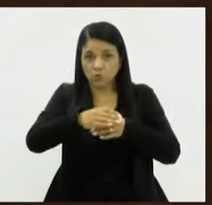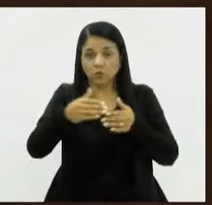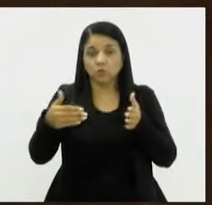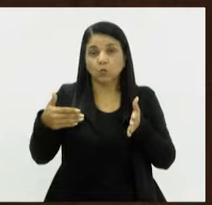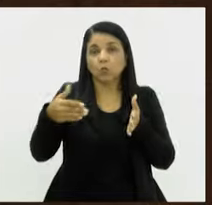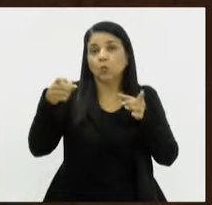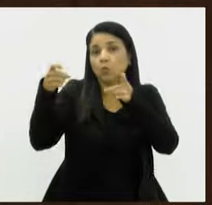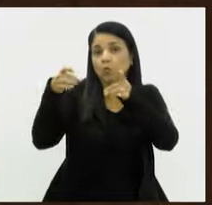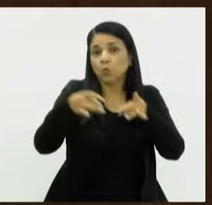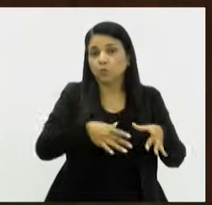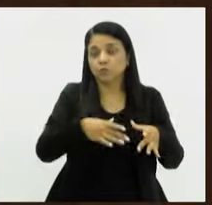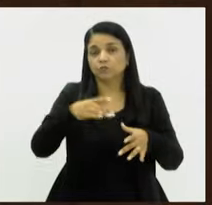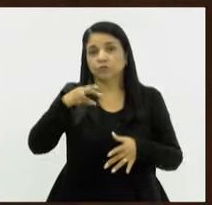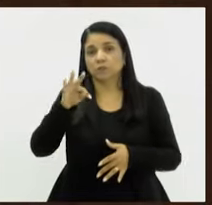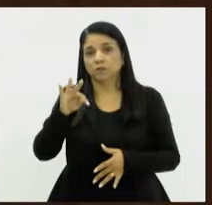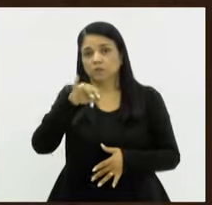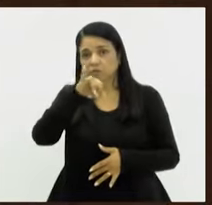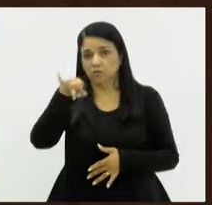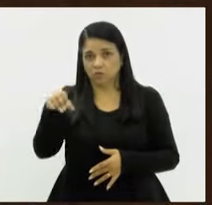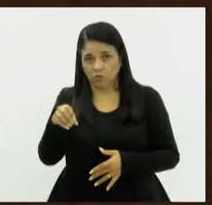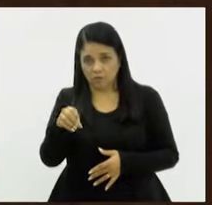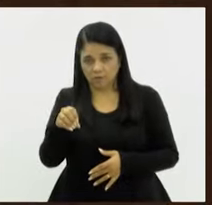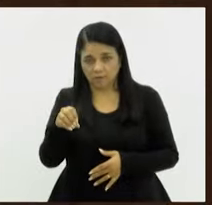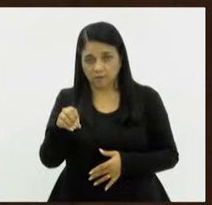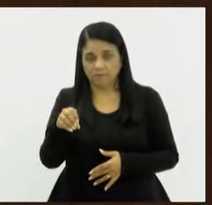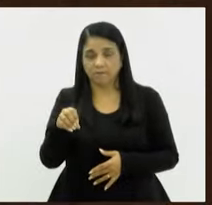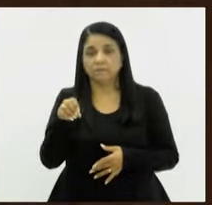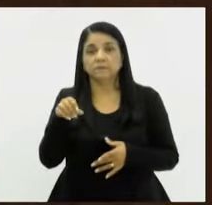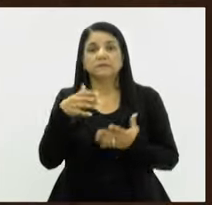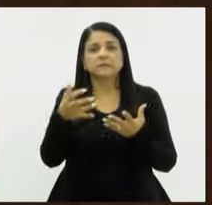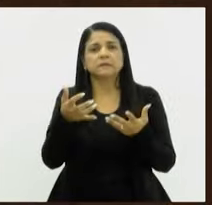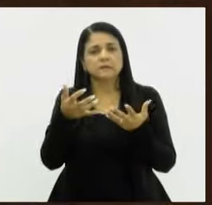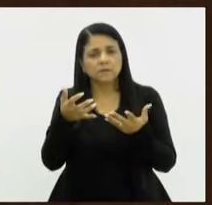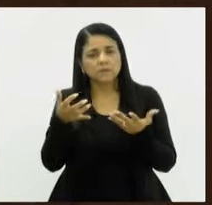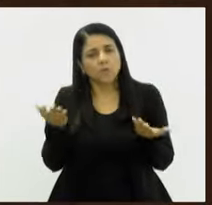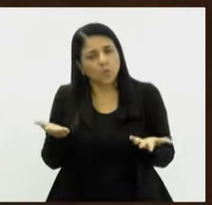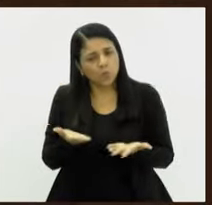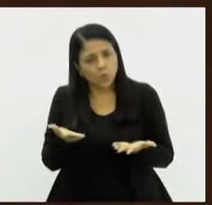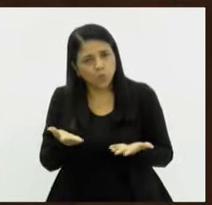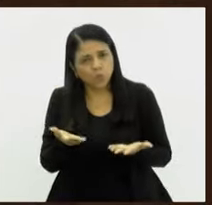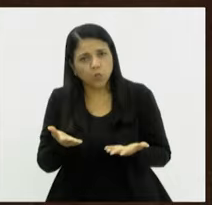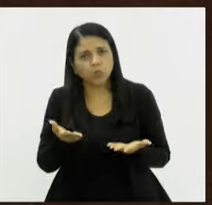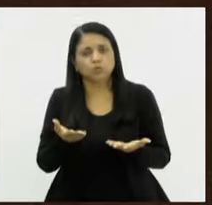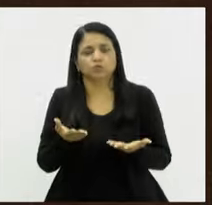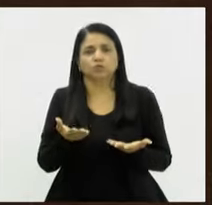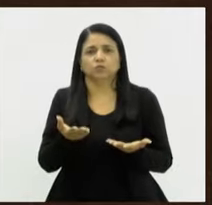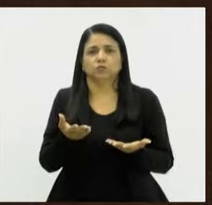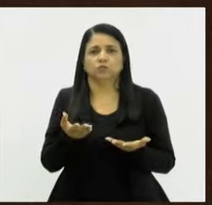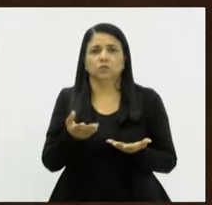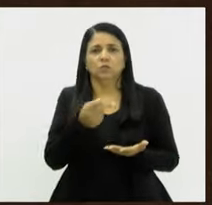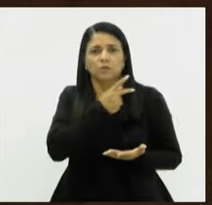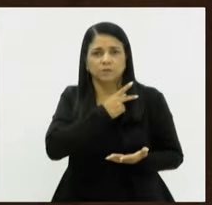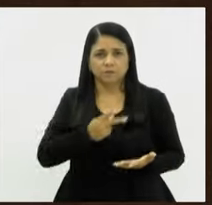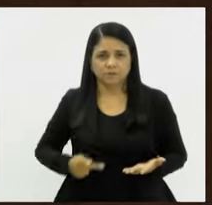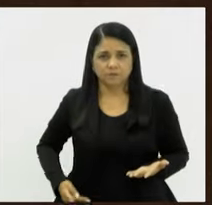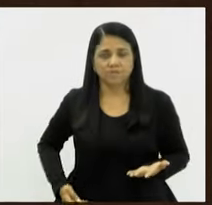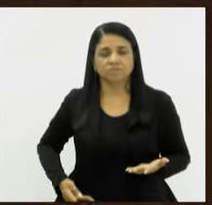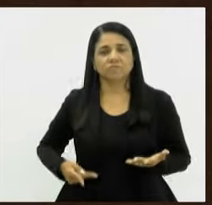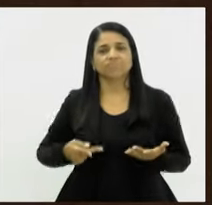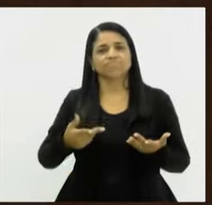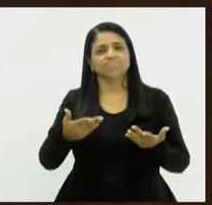TJ e queremos aqui hoje, presidente, de forma muito